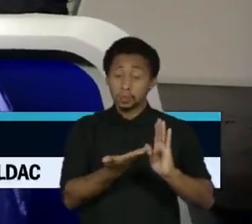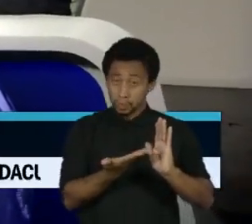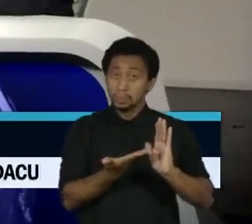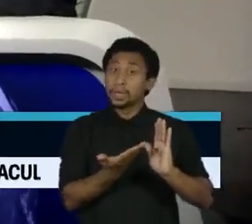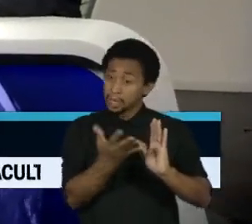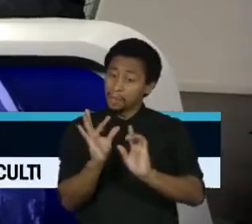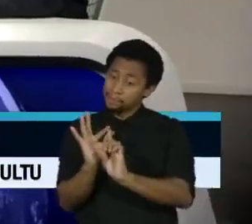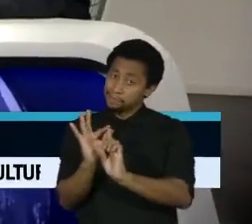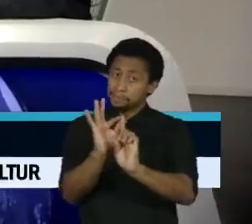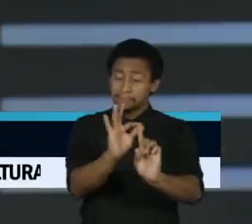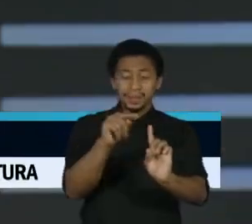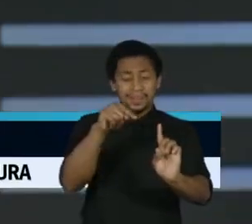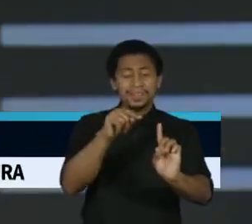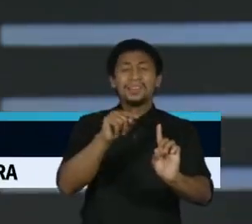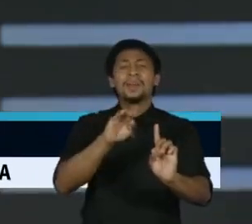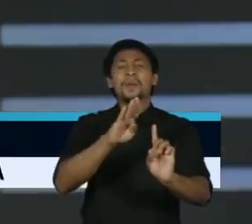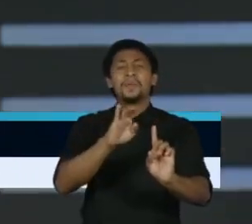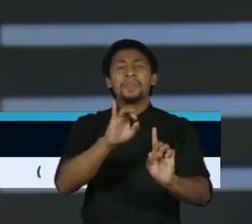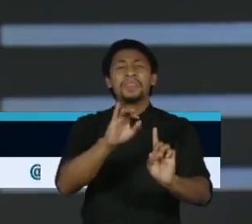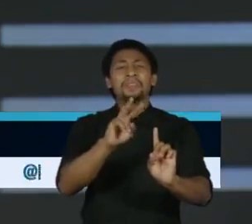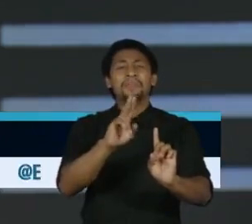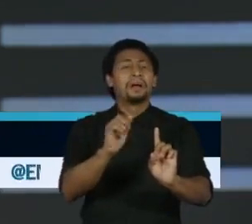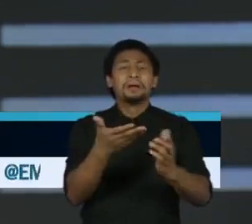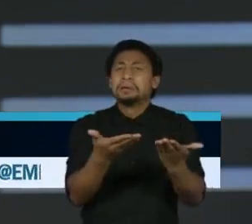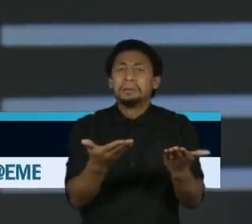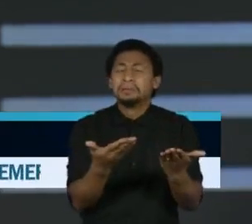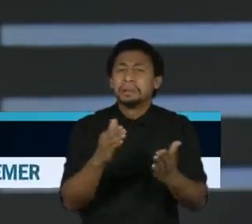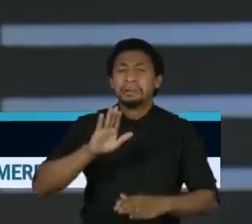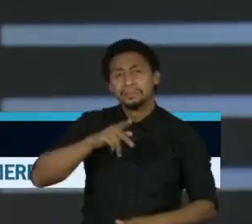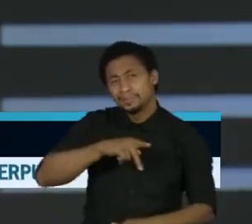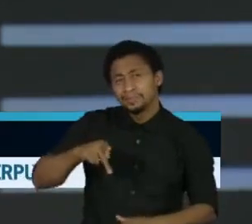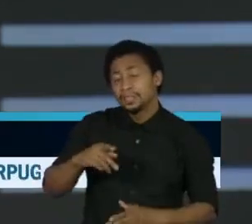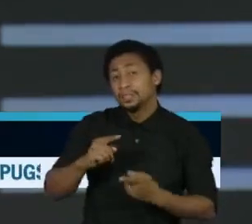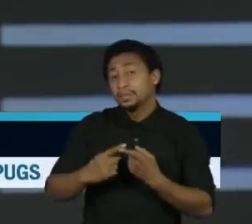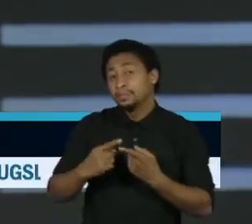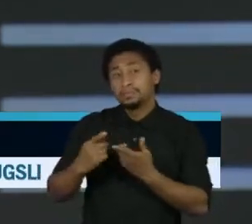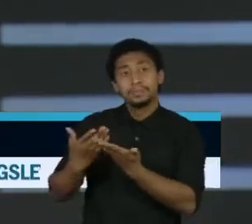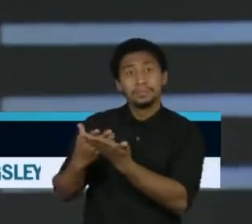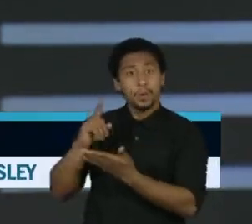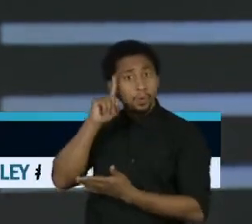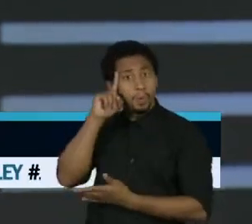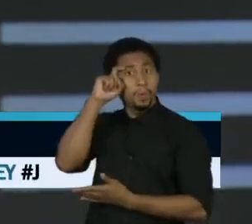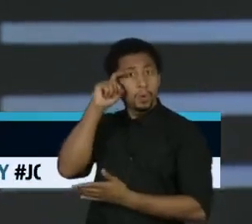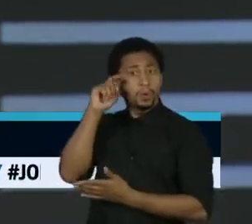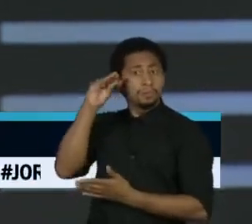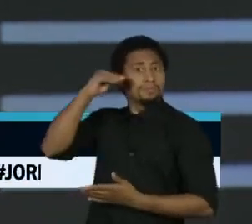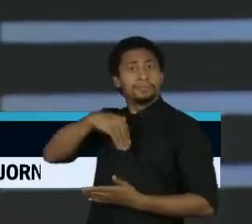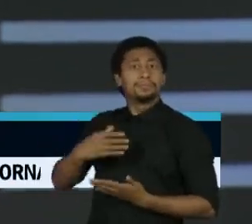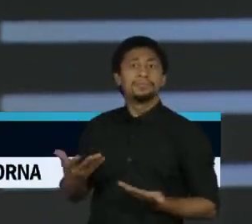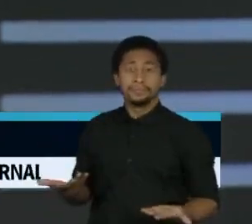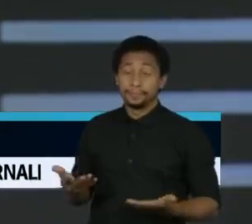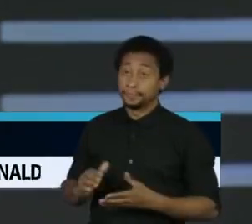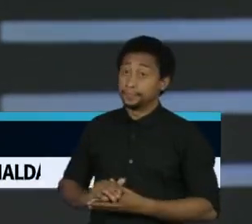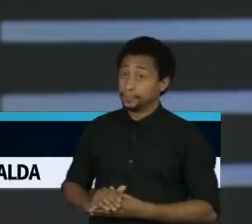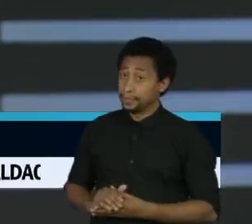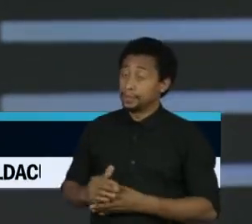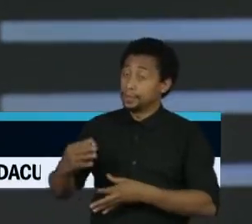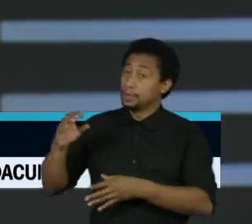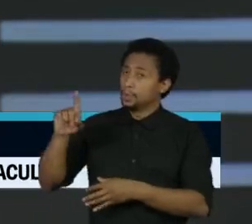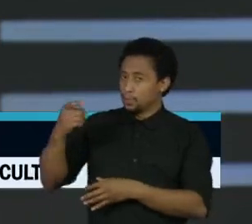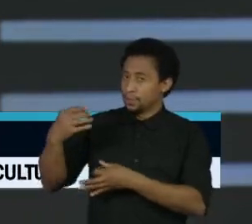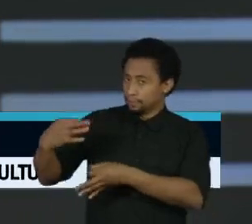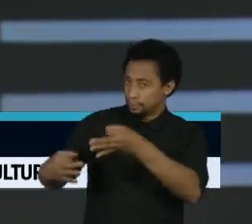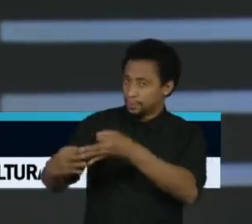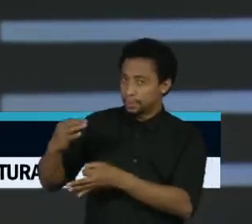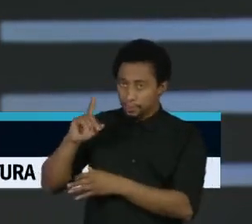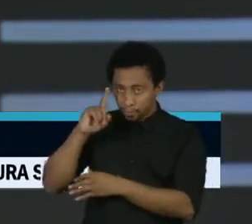com eso es Sérgio moro e quem desde o início do processo ainda quando o muro estava no podemos conectar afiliado ou